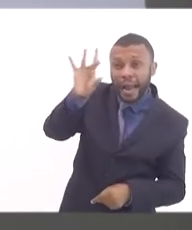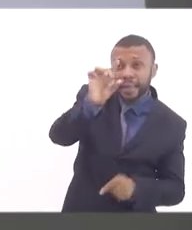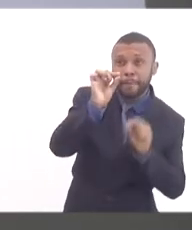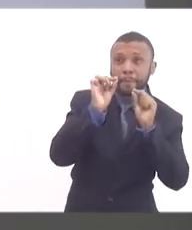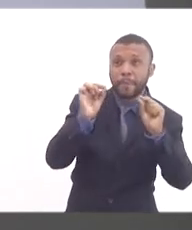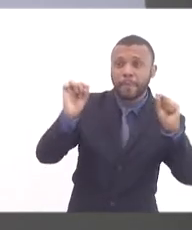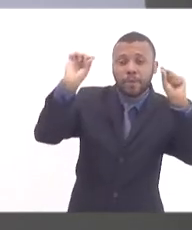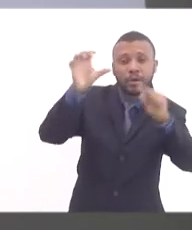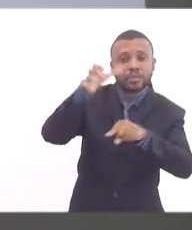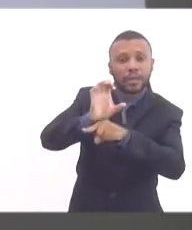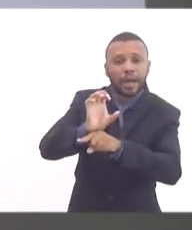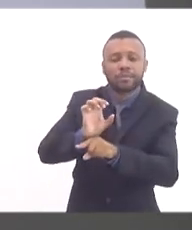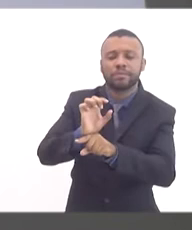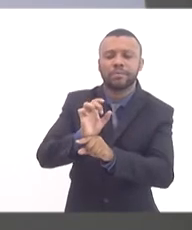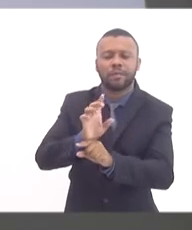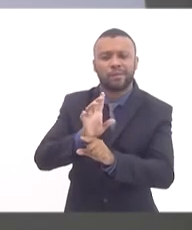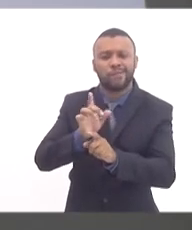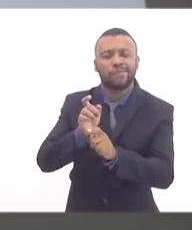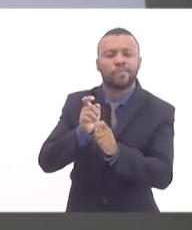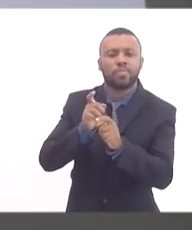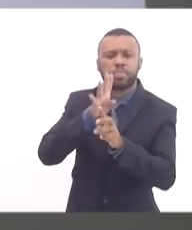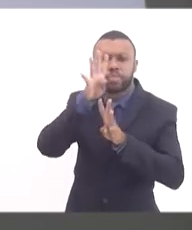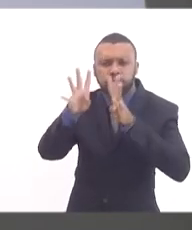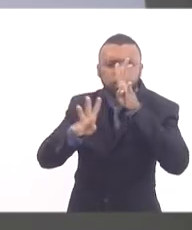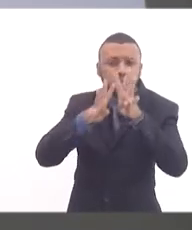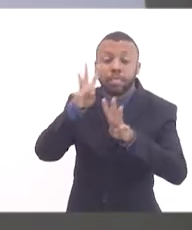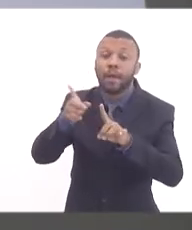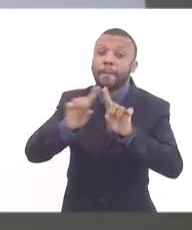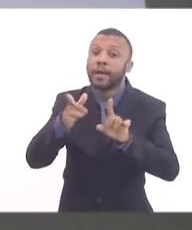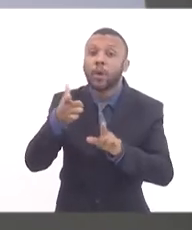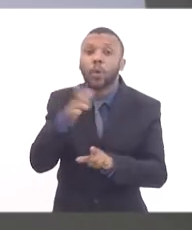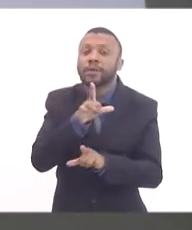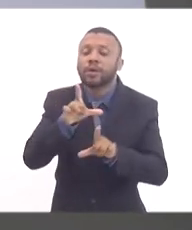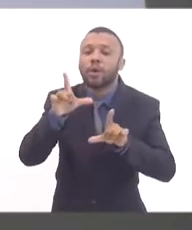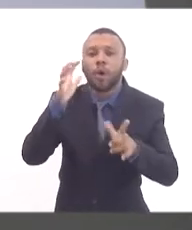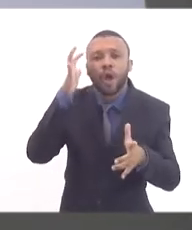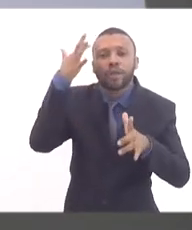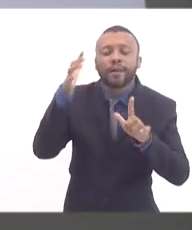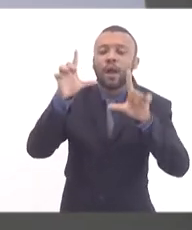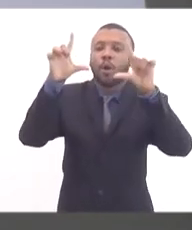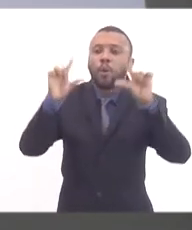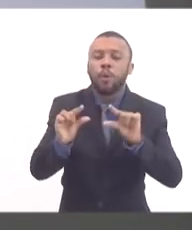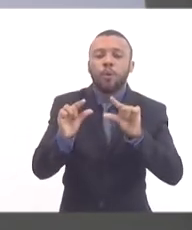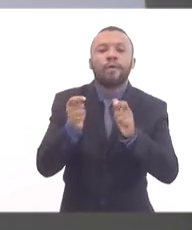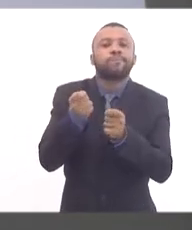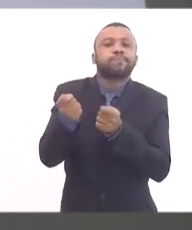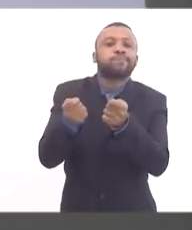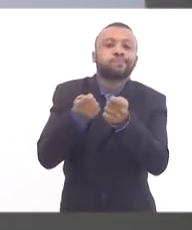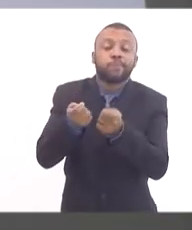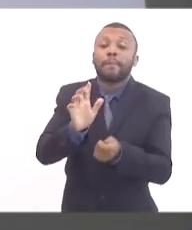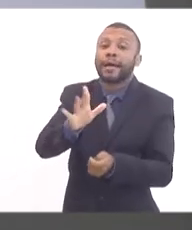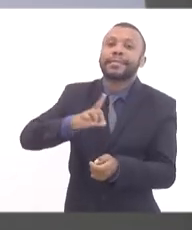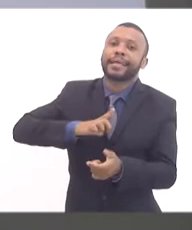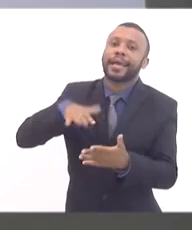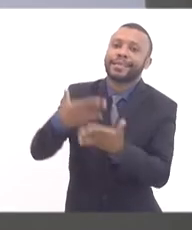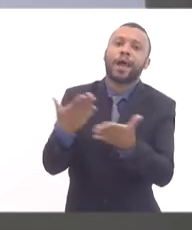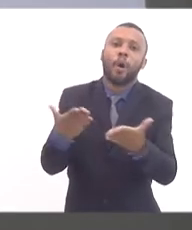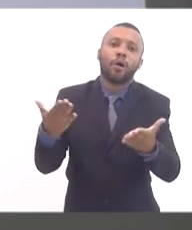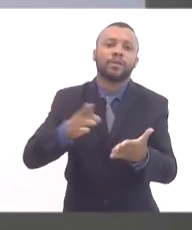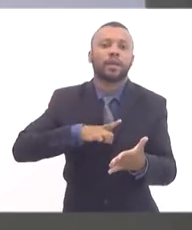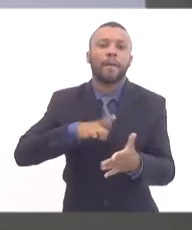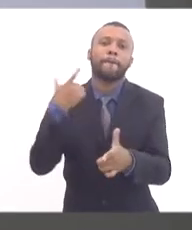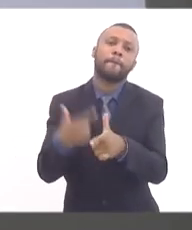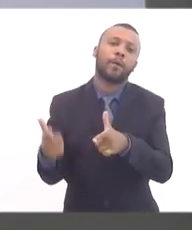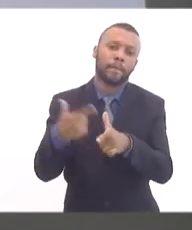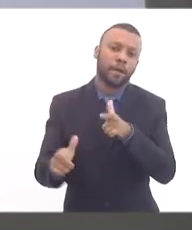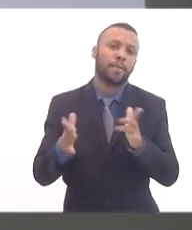ela de alguma maneira está contida mas existem ainda alguns problemas a bases como todo mundo